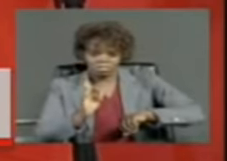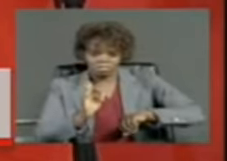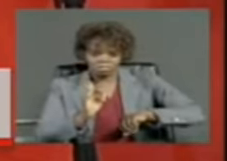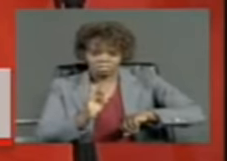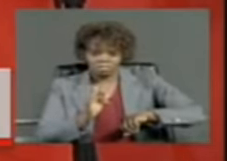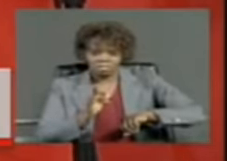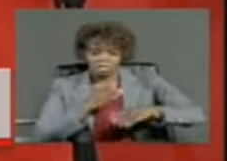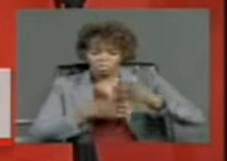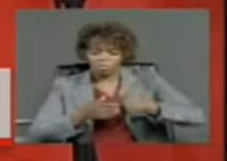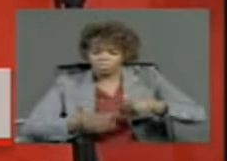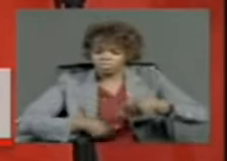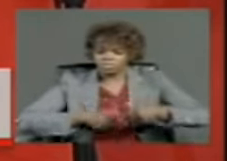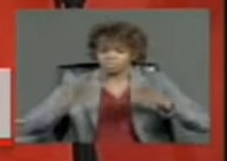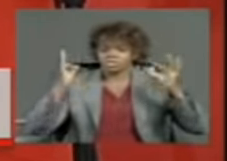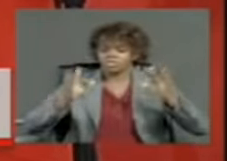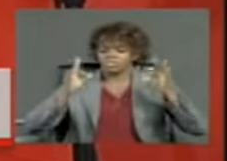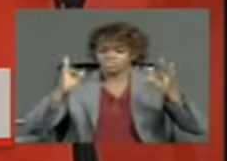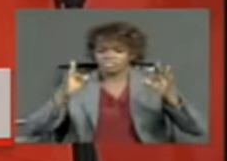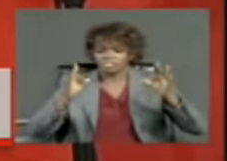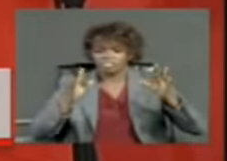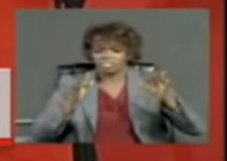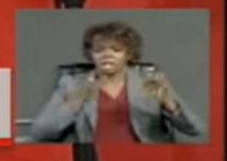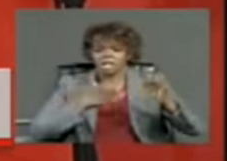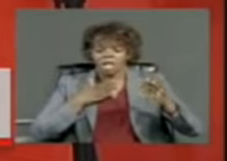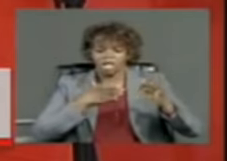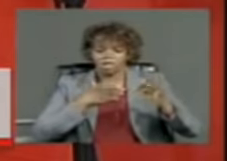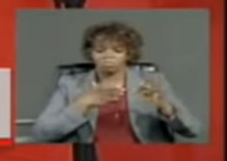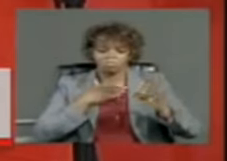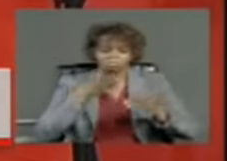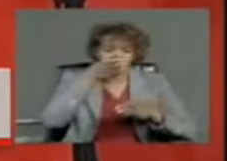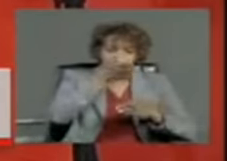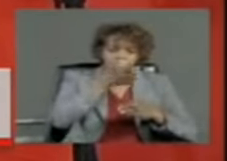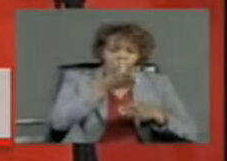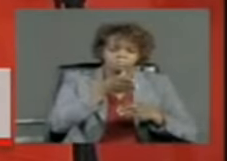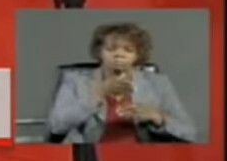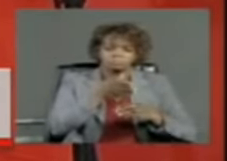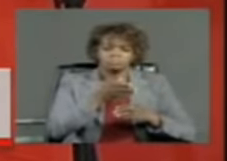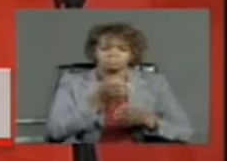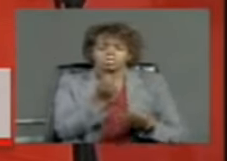Eu estava na estrada, em direção à fazenda, ao campo.